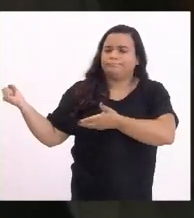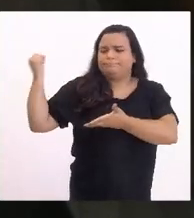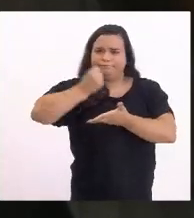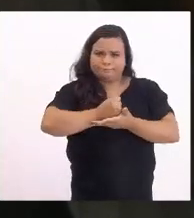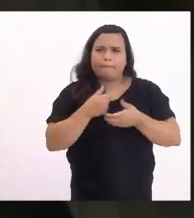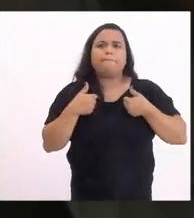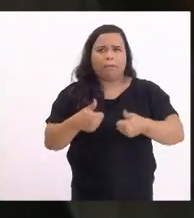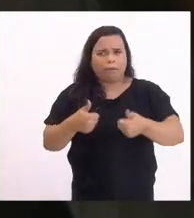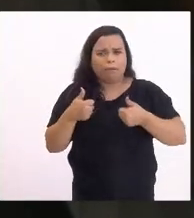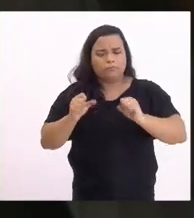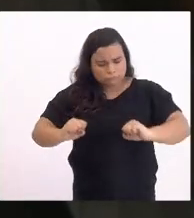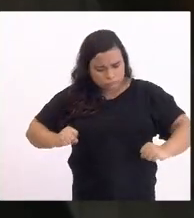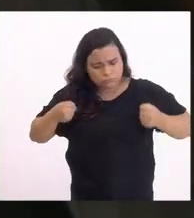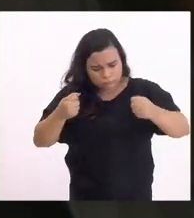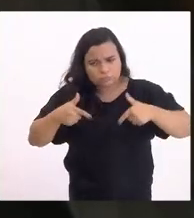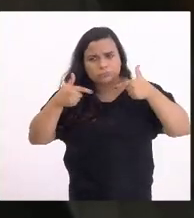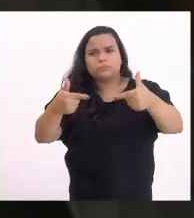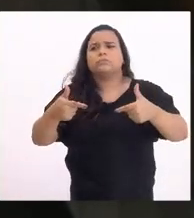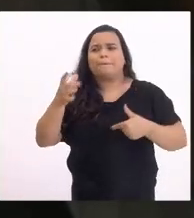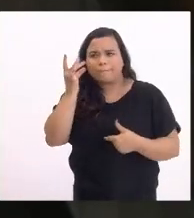vem se colocando muito bem em relação à presença.